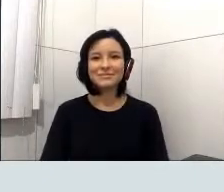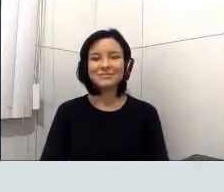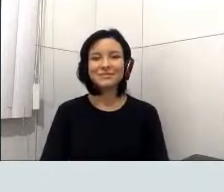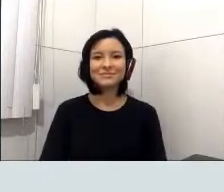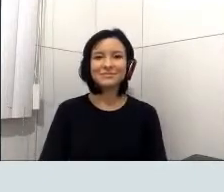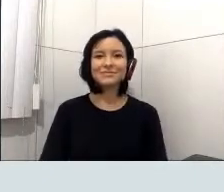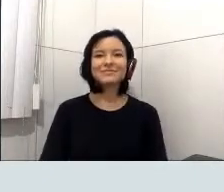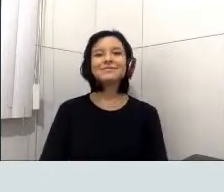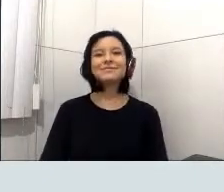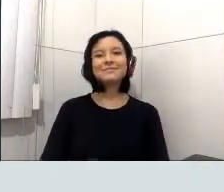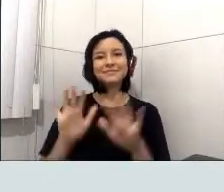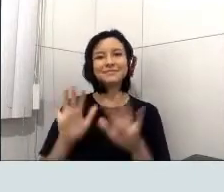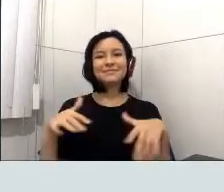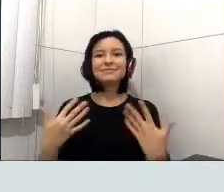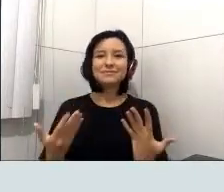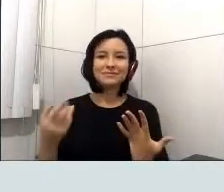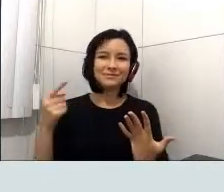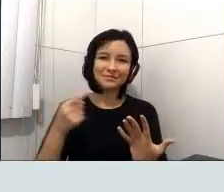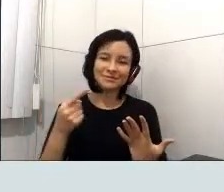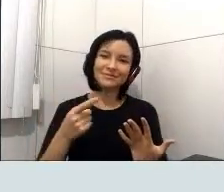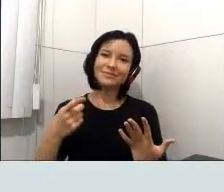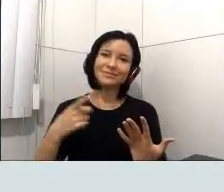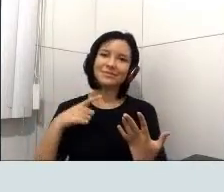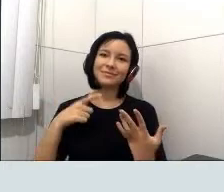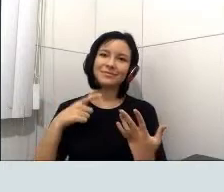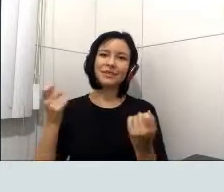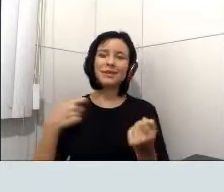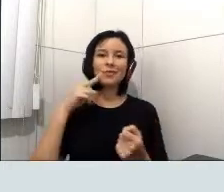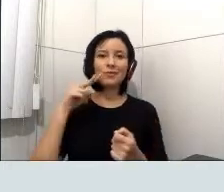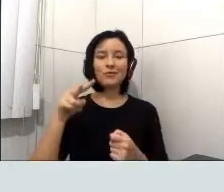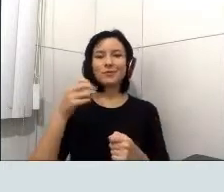E a questão dos planos coincidentes?